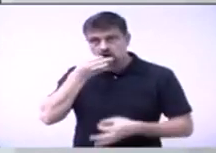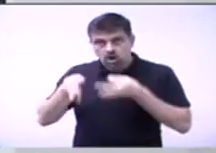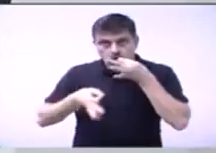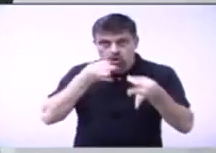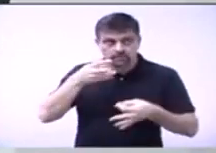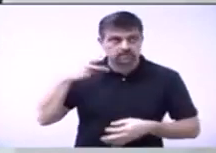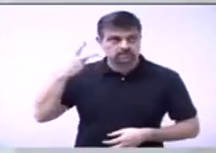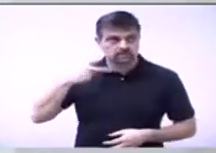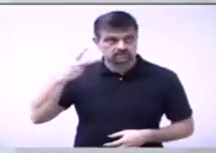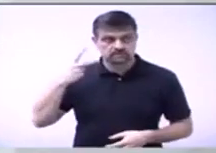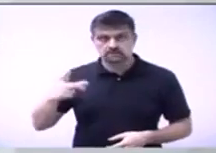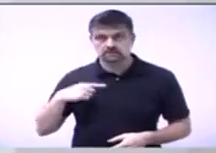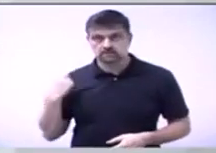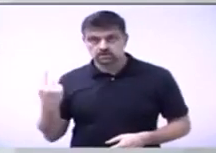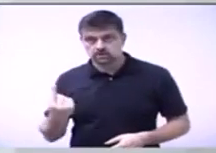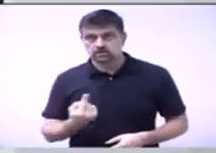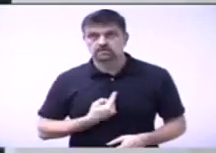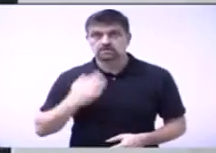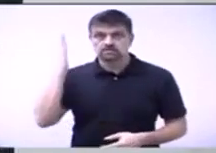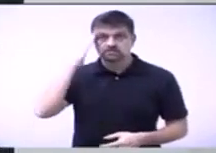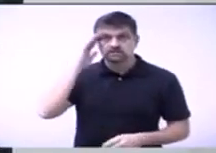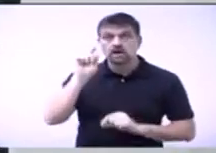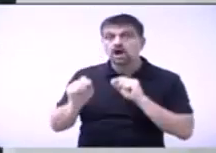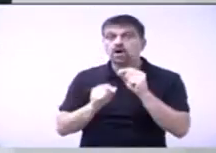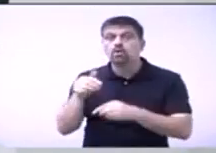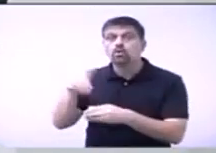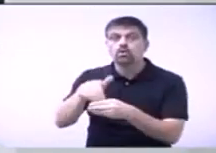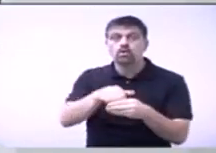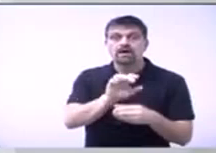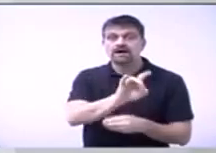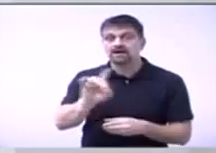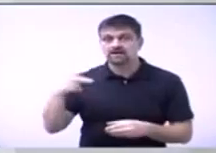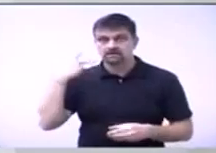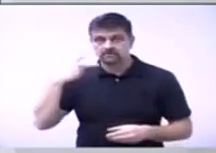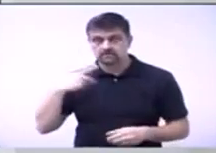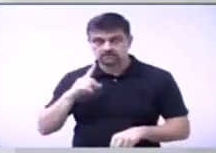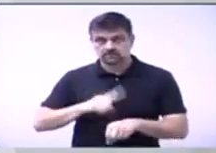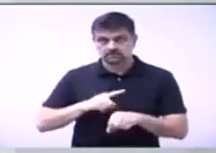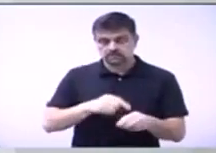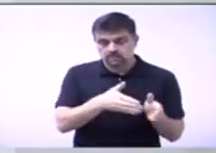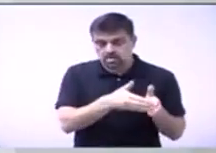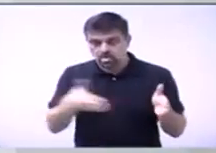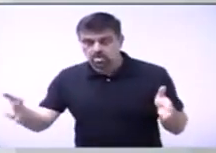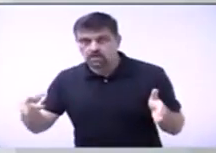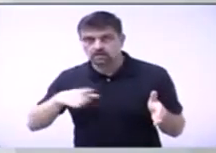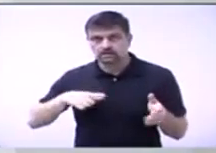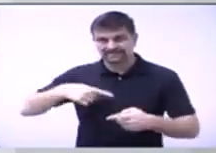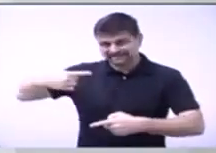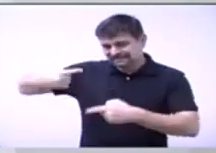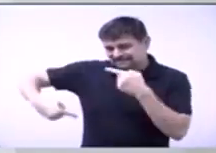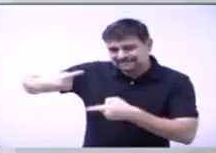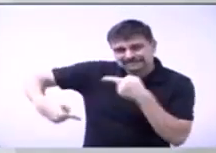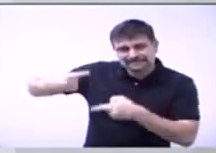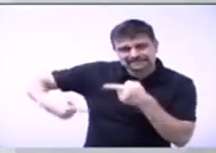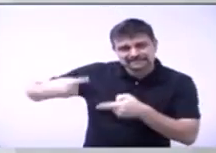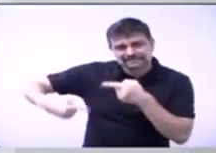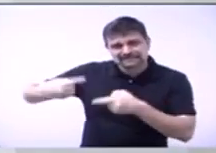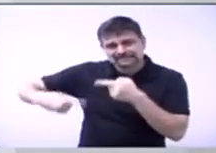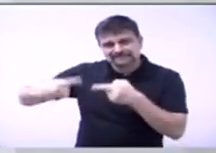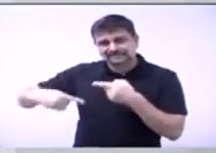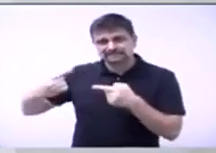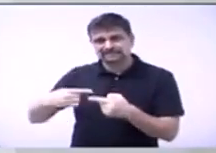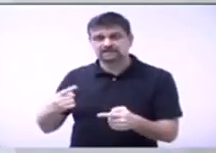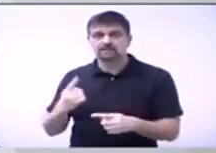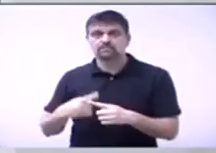vereadores, a qual todos nós conheceremos em instantes. Durante todo este tempo, foram vários intensos debates, principalmente sobre